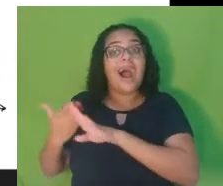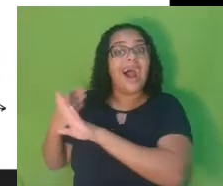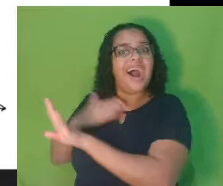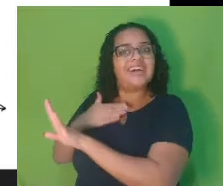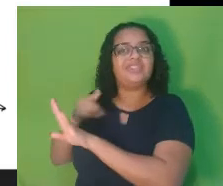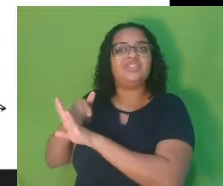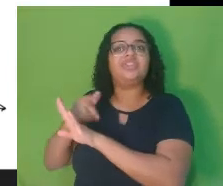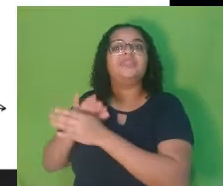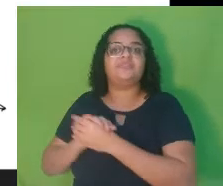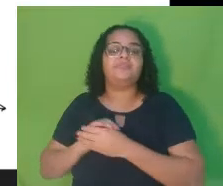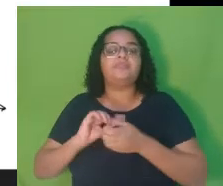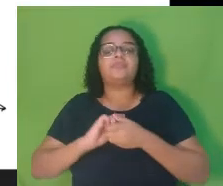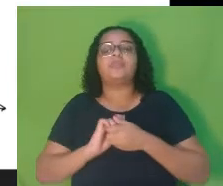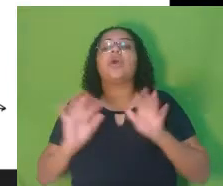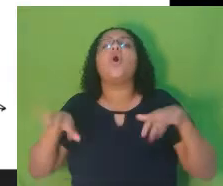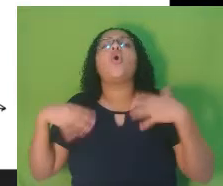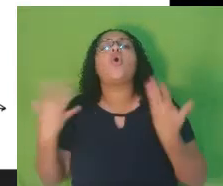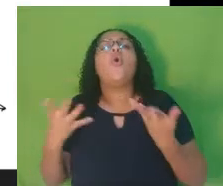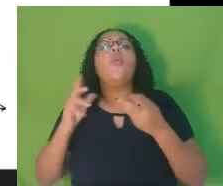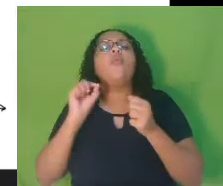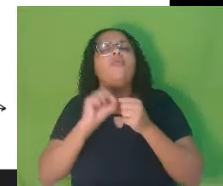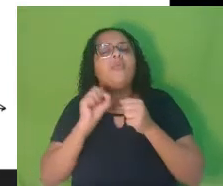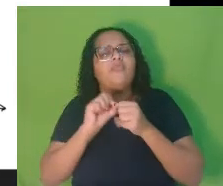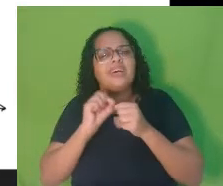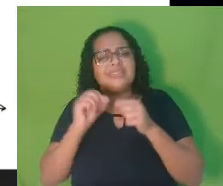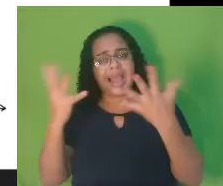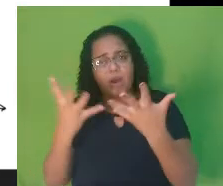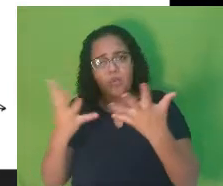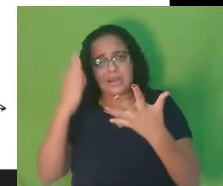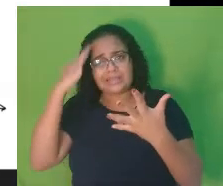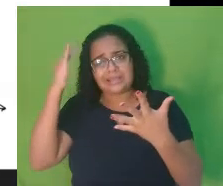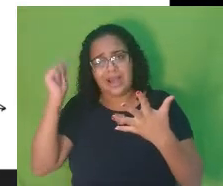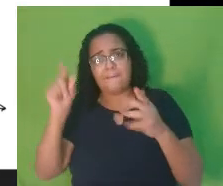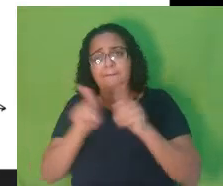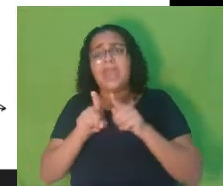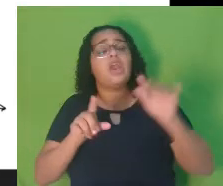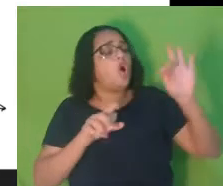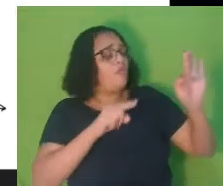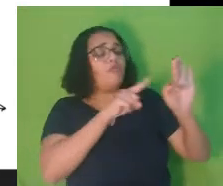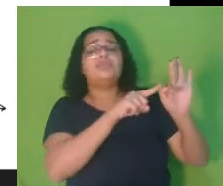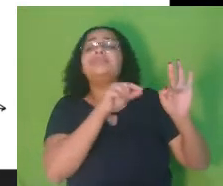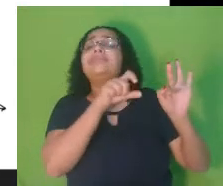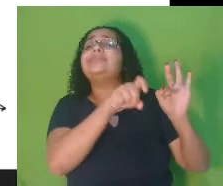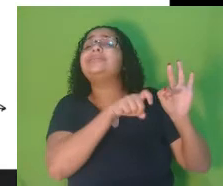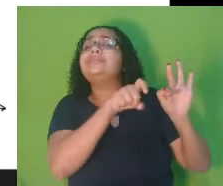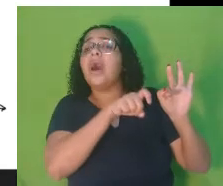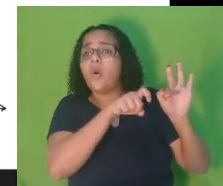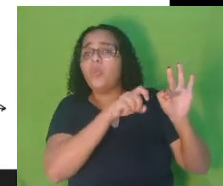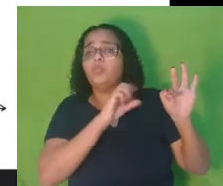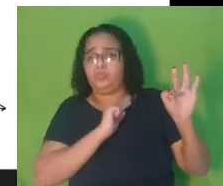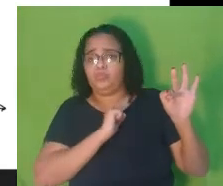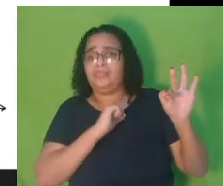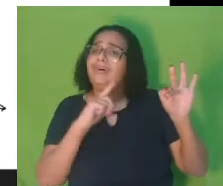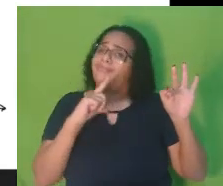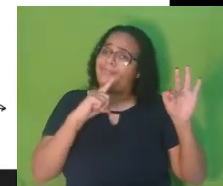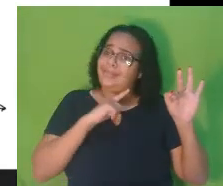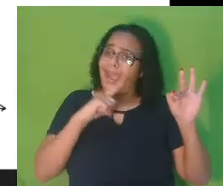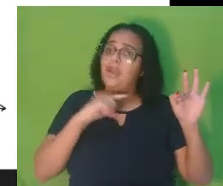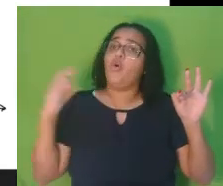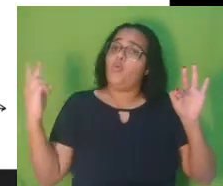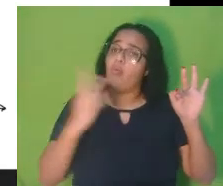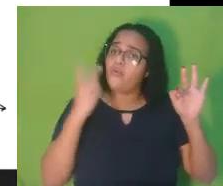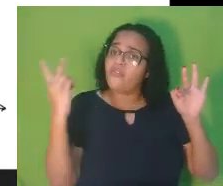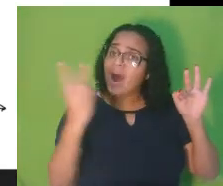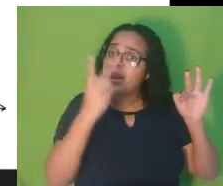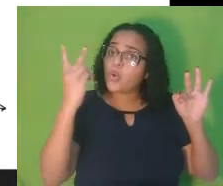problema anterior, né? Como que a gente faz para saber se uma função assume